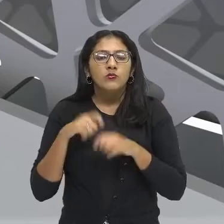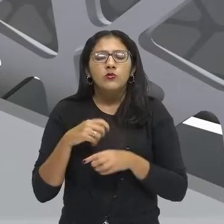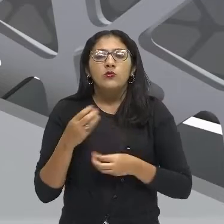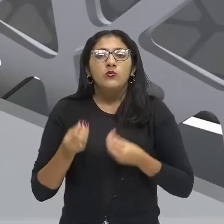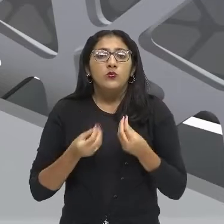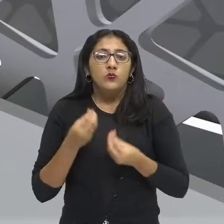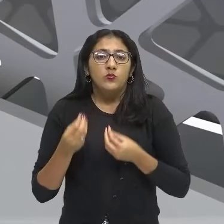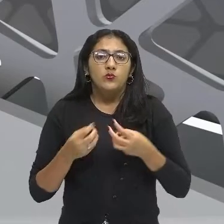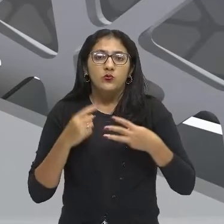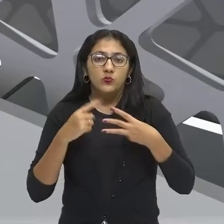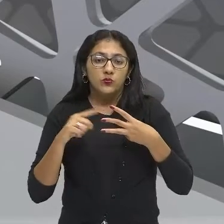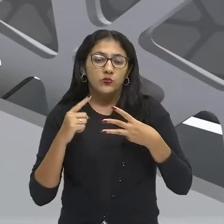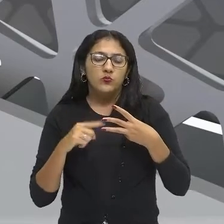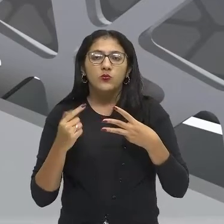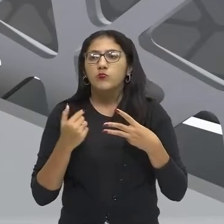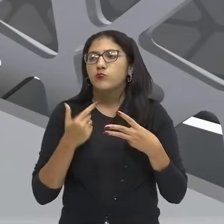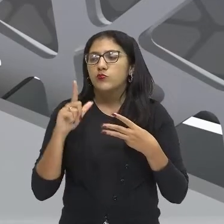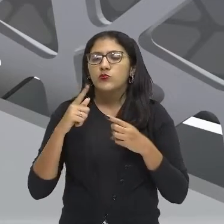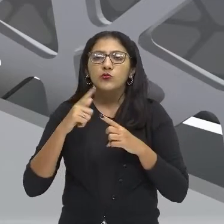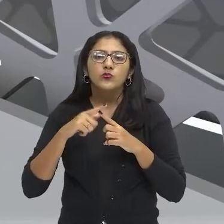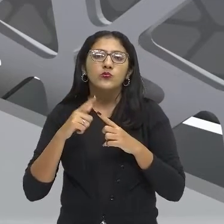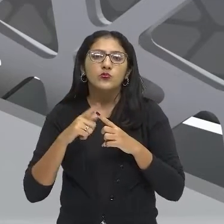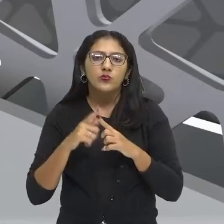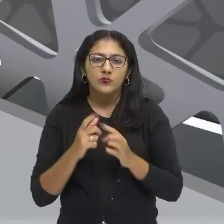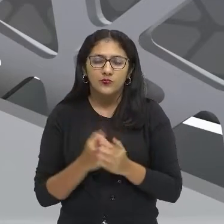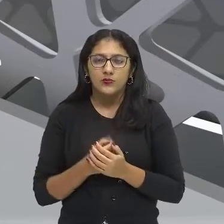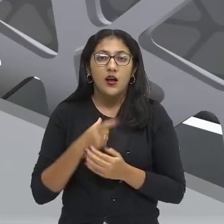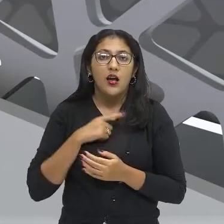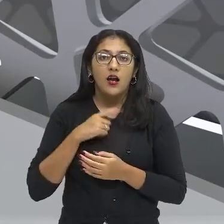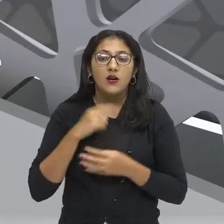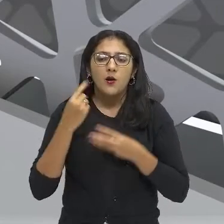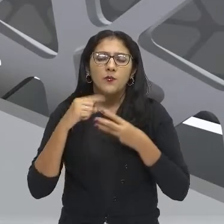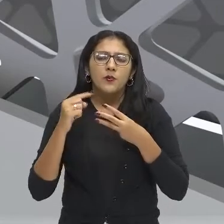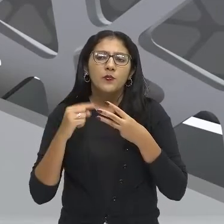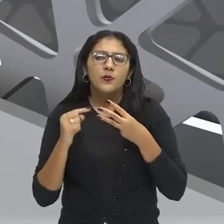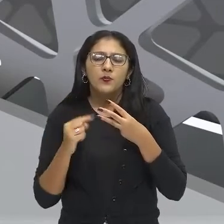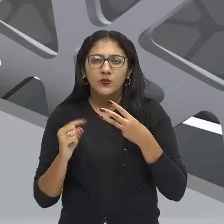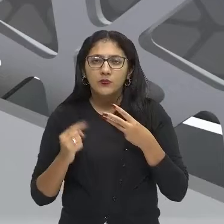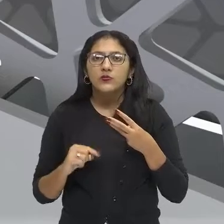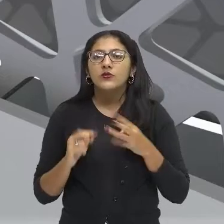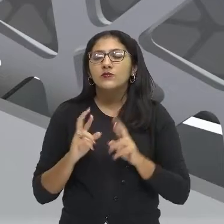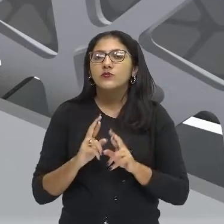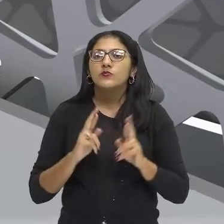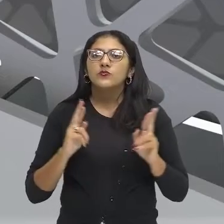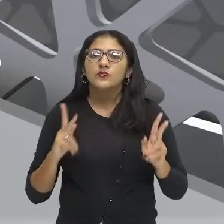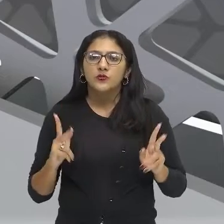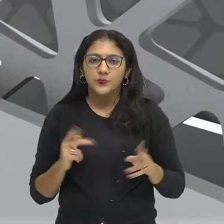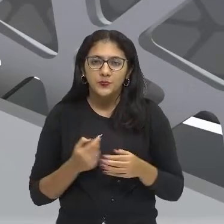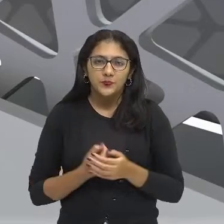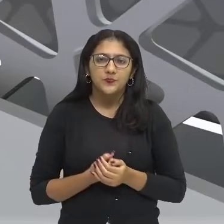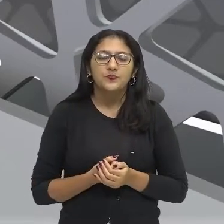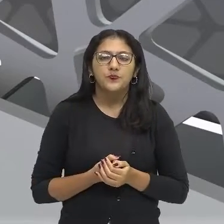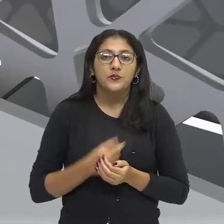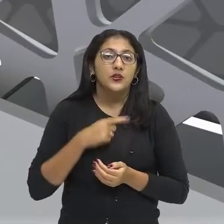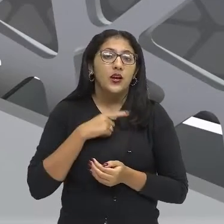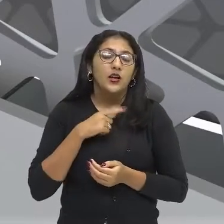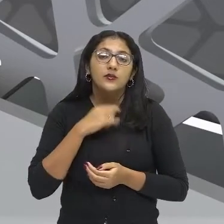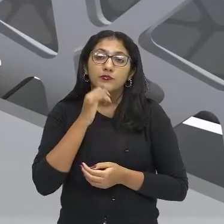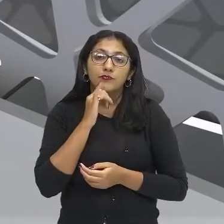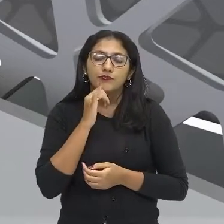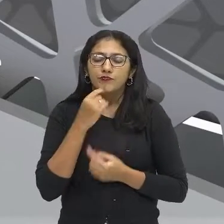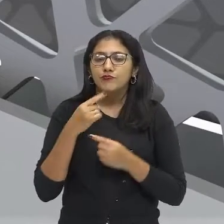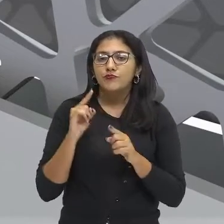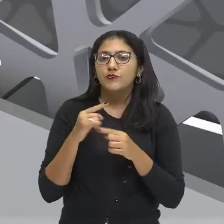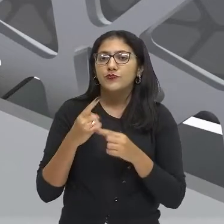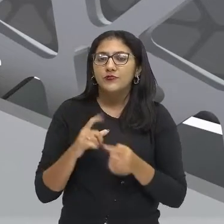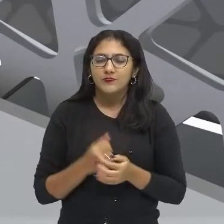marcações são os demais tempos, né? E eles vão ser mais fracos. Entenderam? Então isso daí está presente, por exemplo, na música.